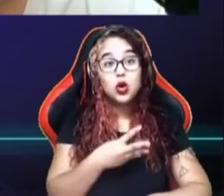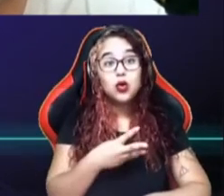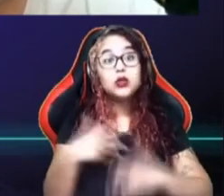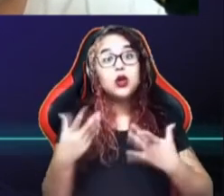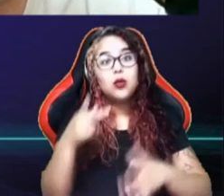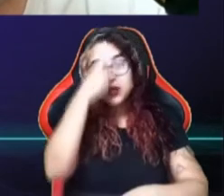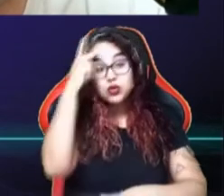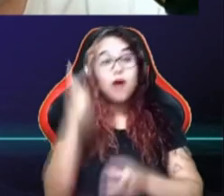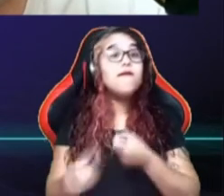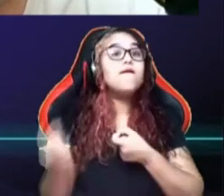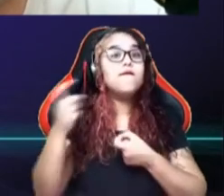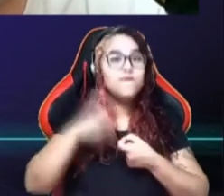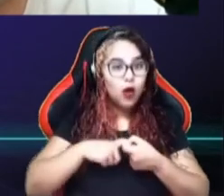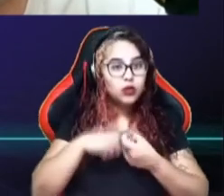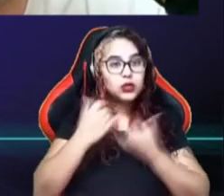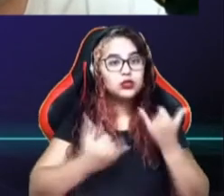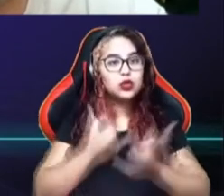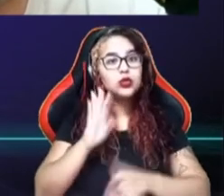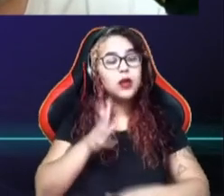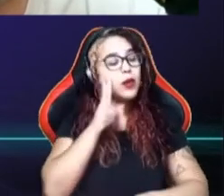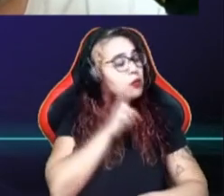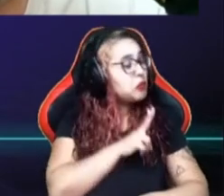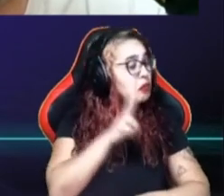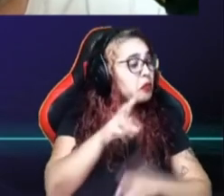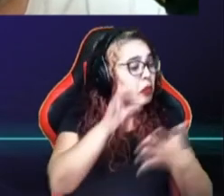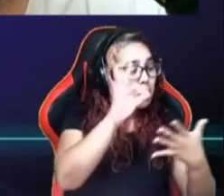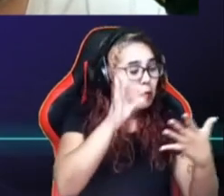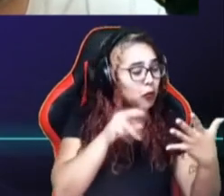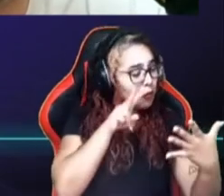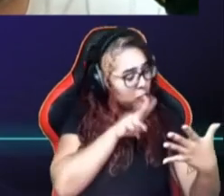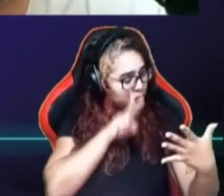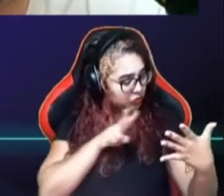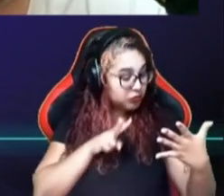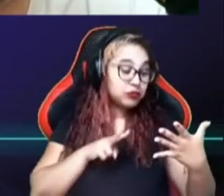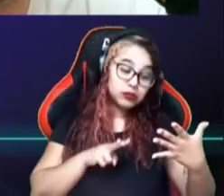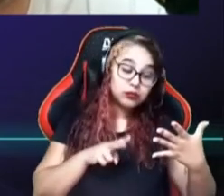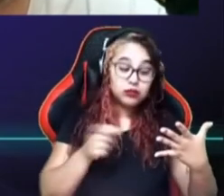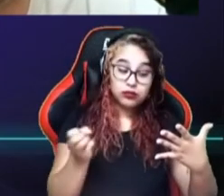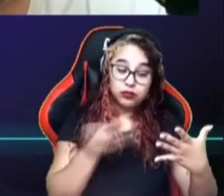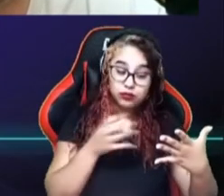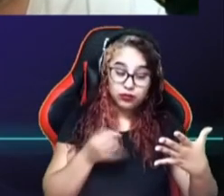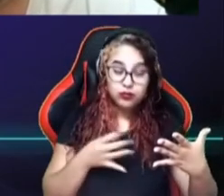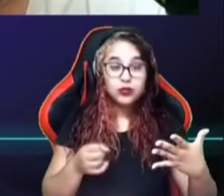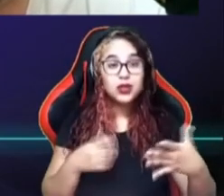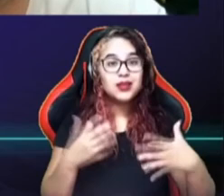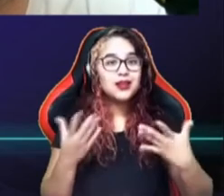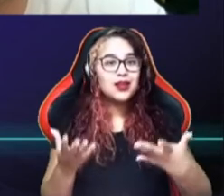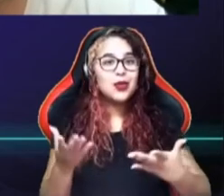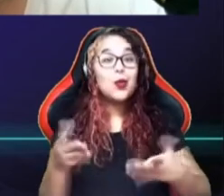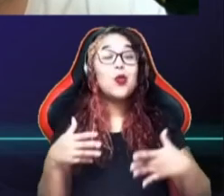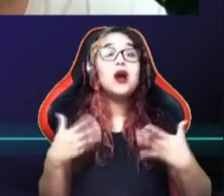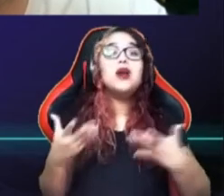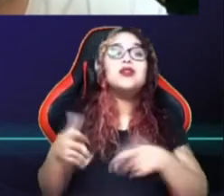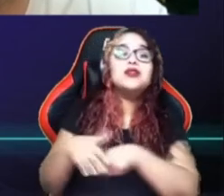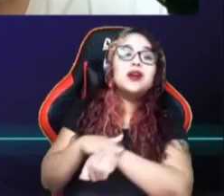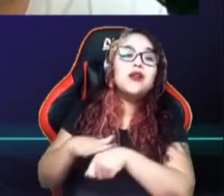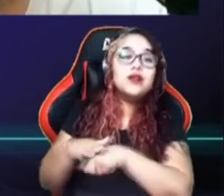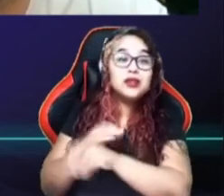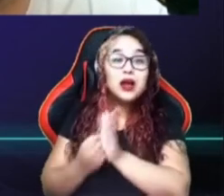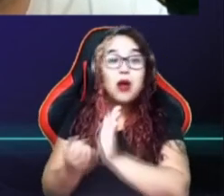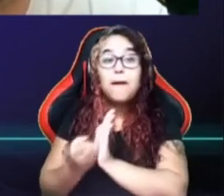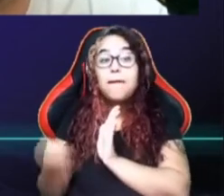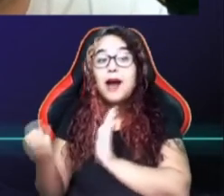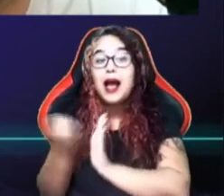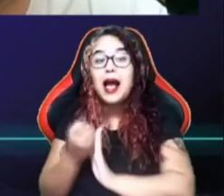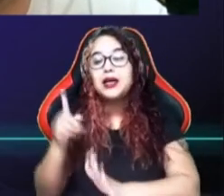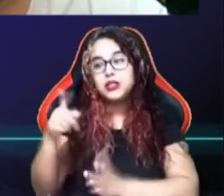para ver. Então, isso também, quando a gente pensa lá com marcas, a gente fala, ó, vamos fazer uma coisa que dure meio que o